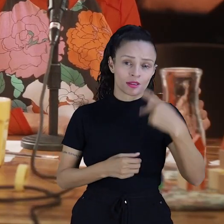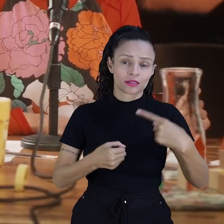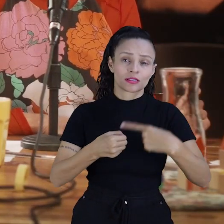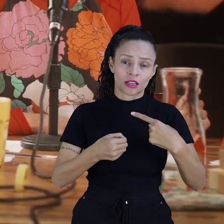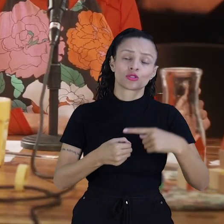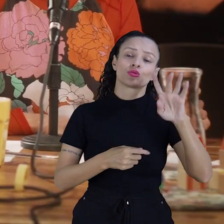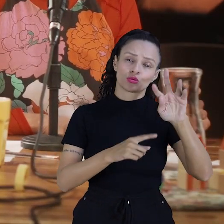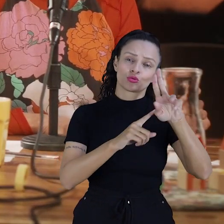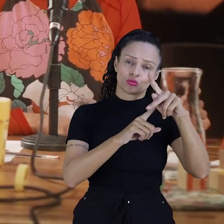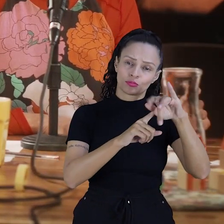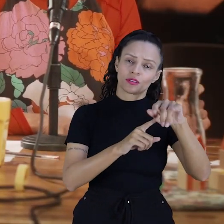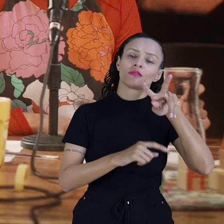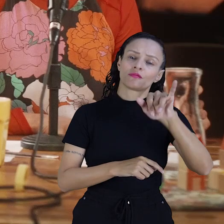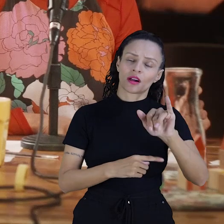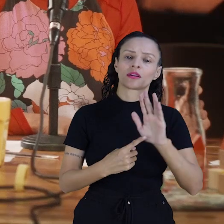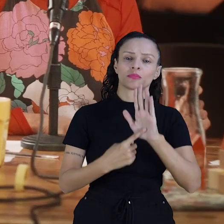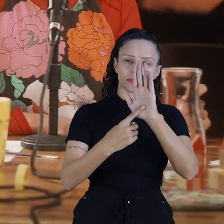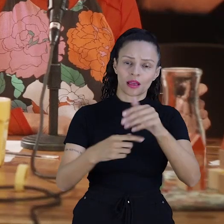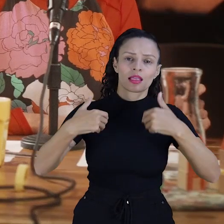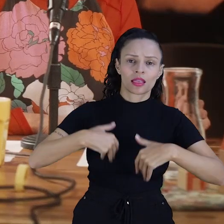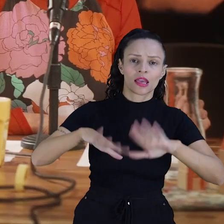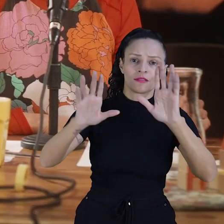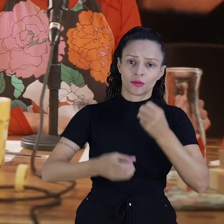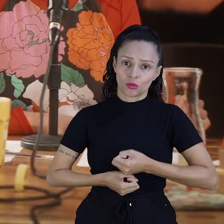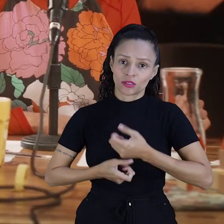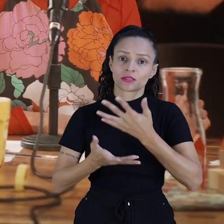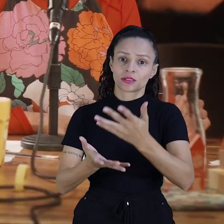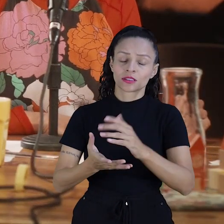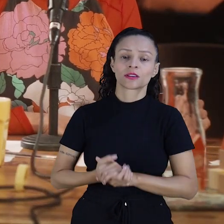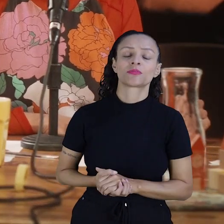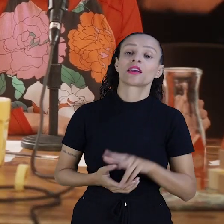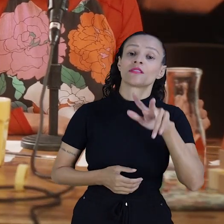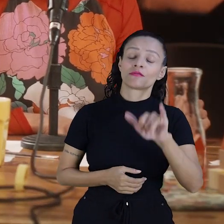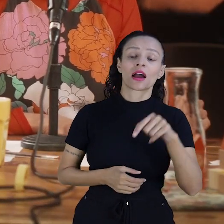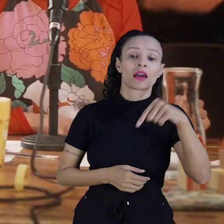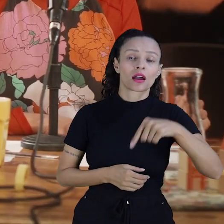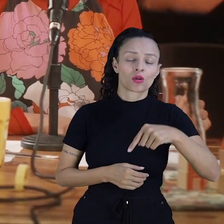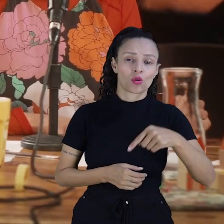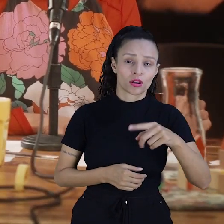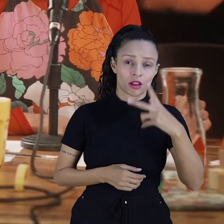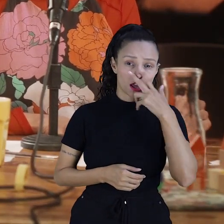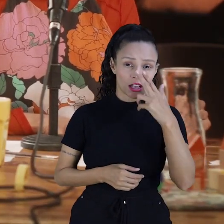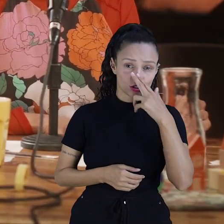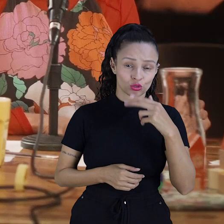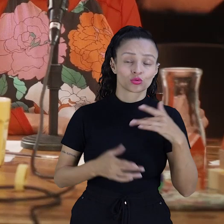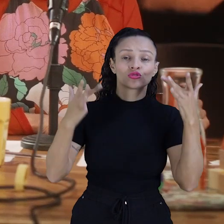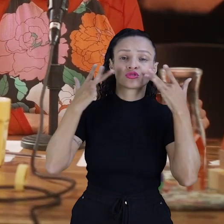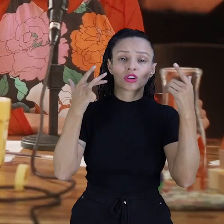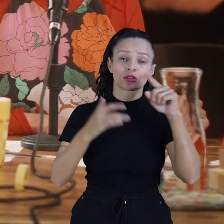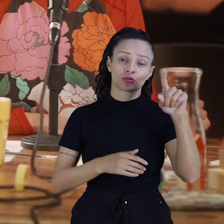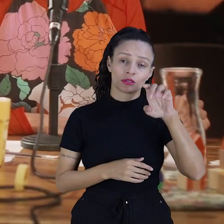cidade, em breve, o Tupi vai estar fazendo uma temporada do espetáculo Leve a Poesia. Vai acontecer agora, acho que no